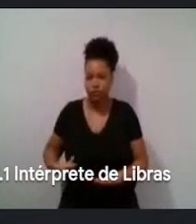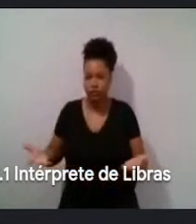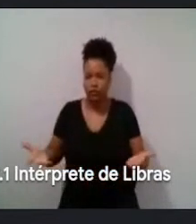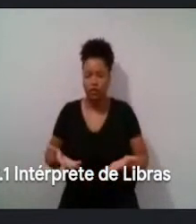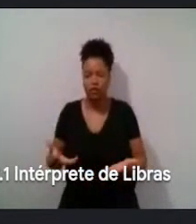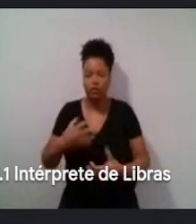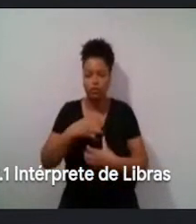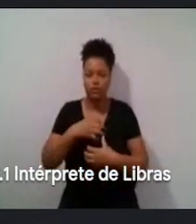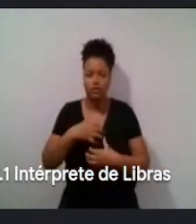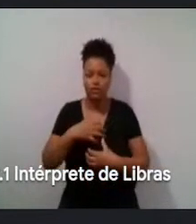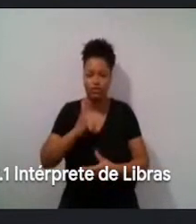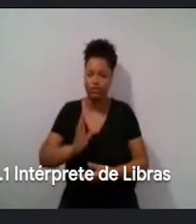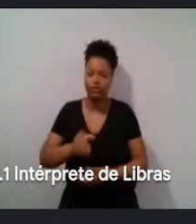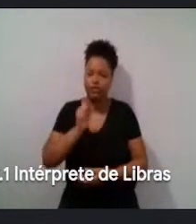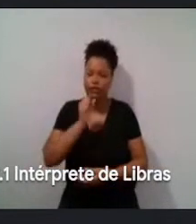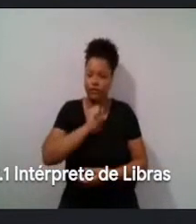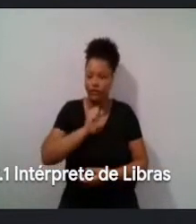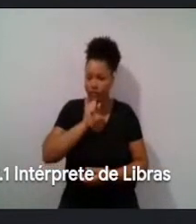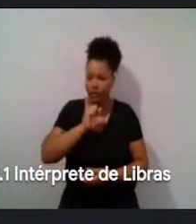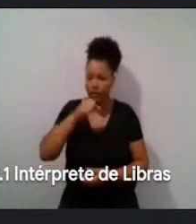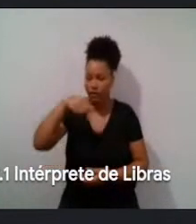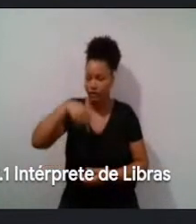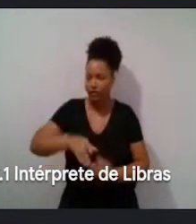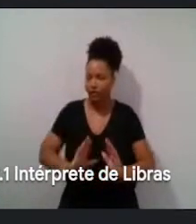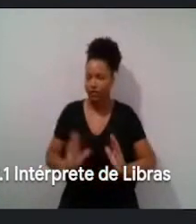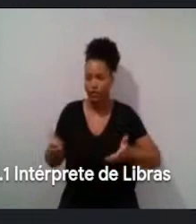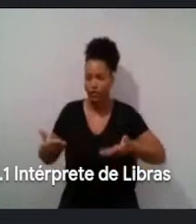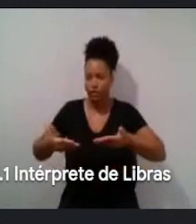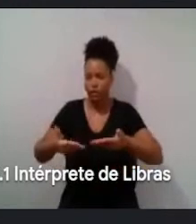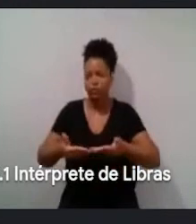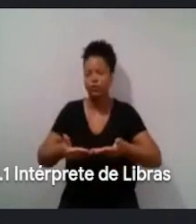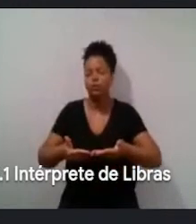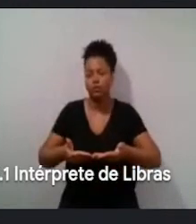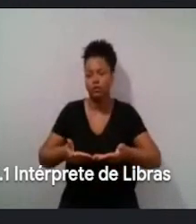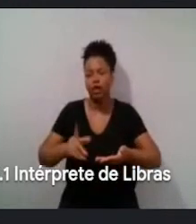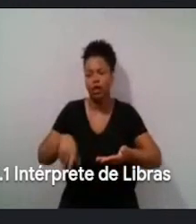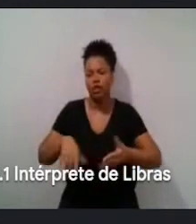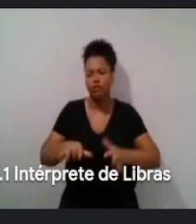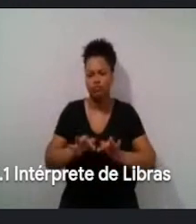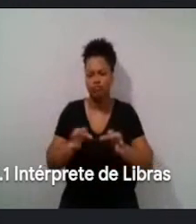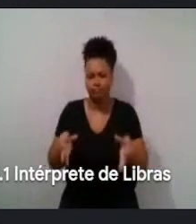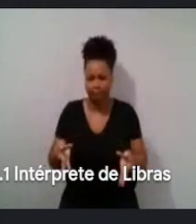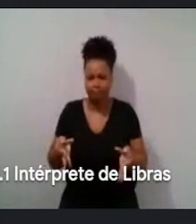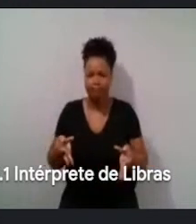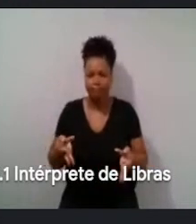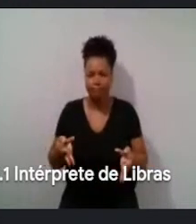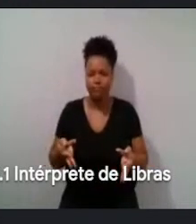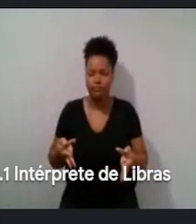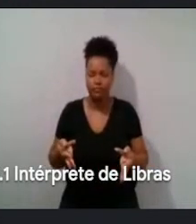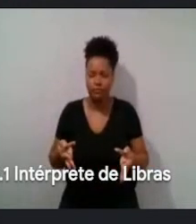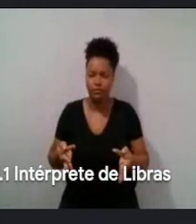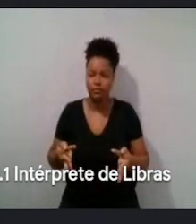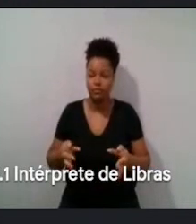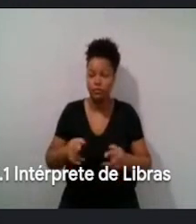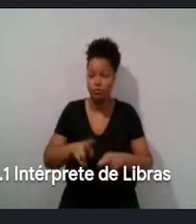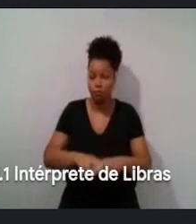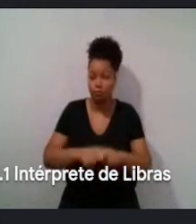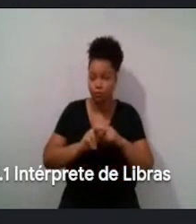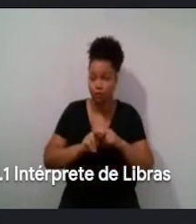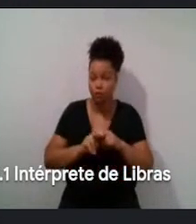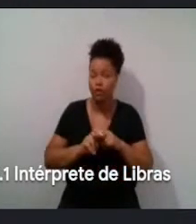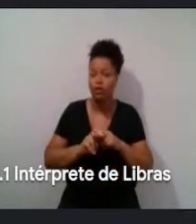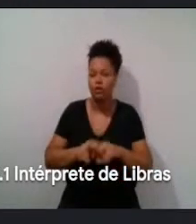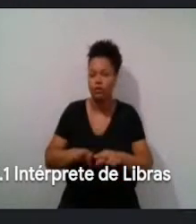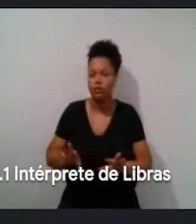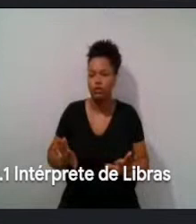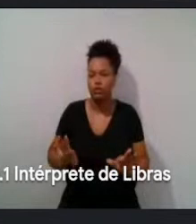veterano nessa corte. Também a questão bem simples, em virtude do